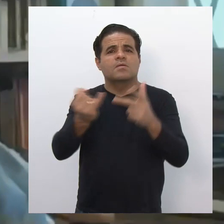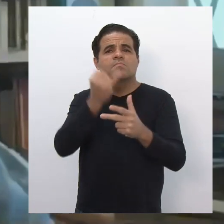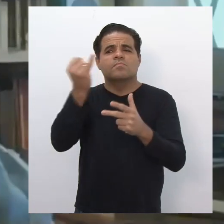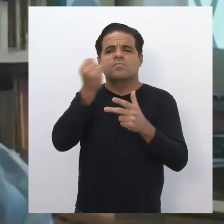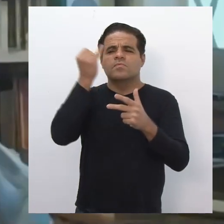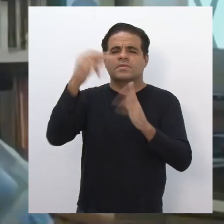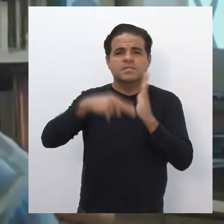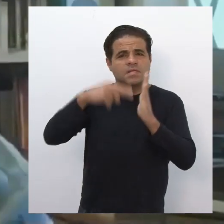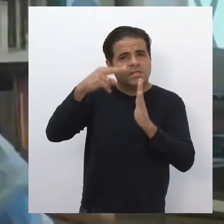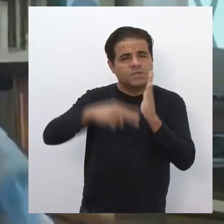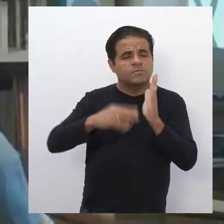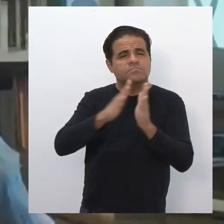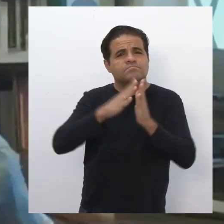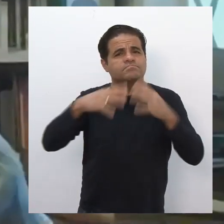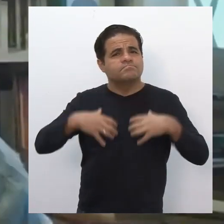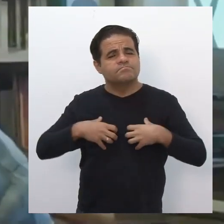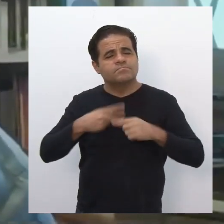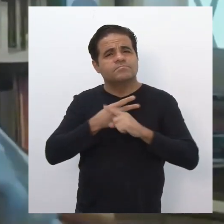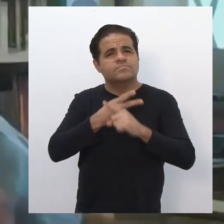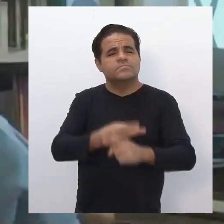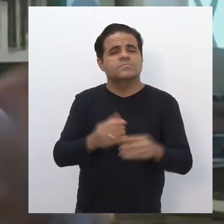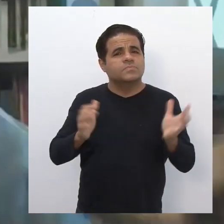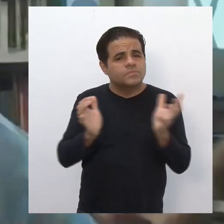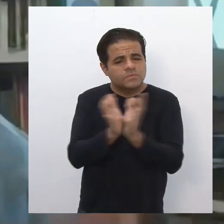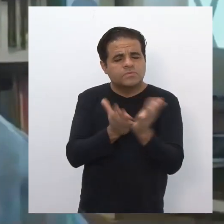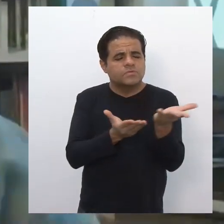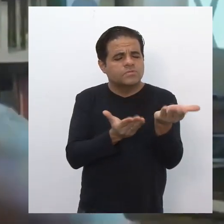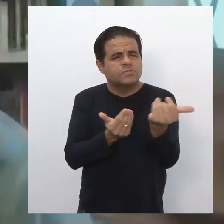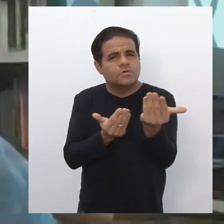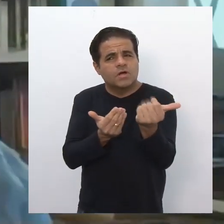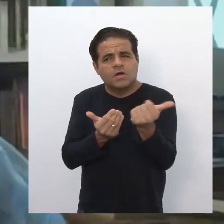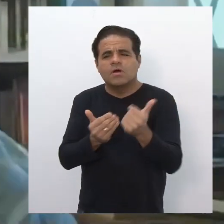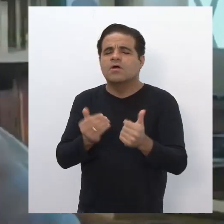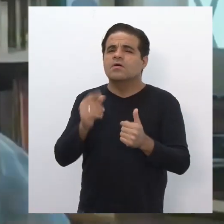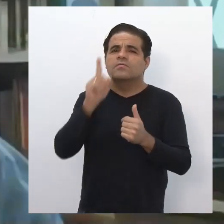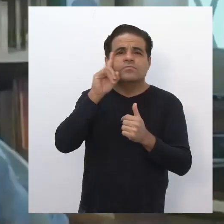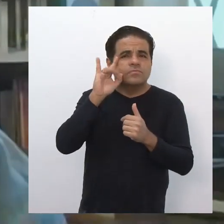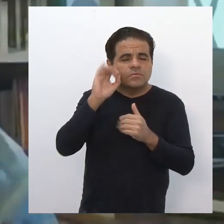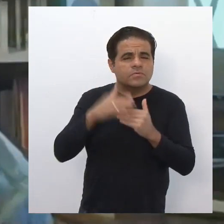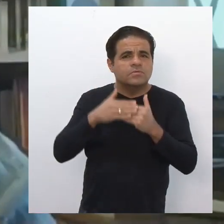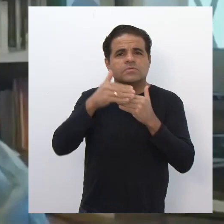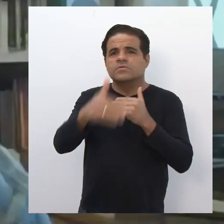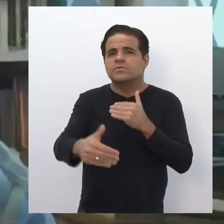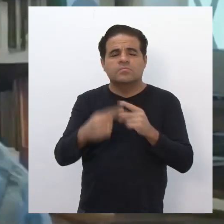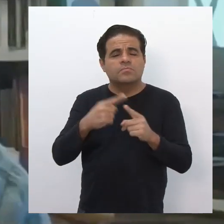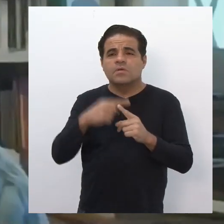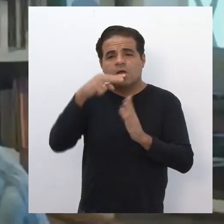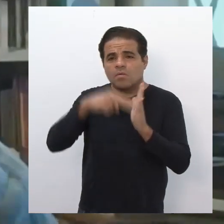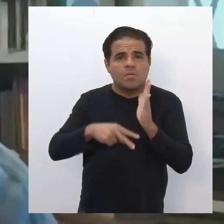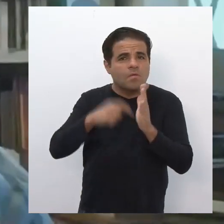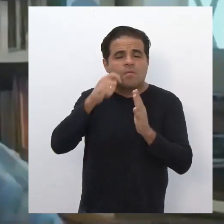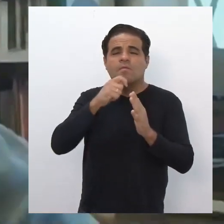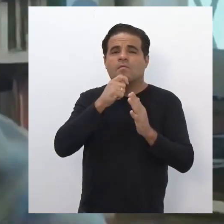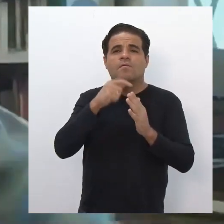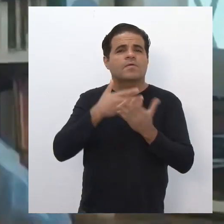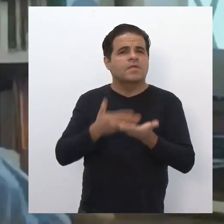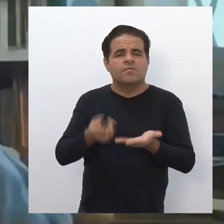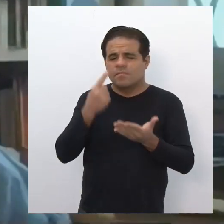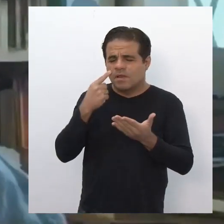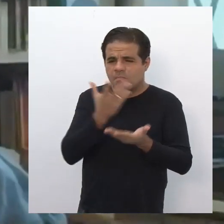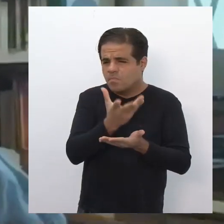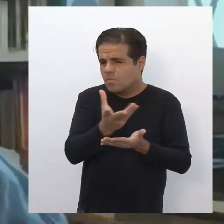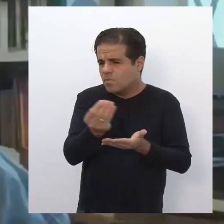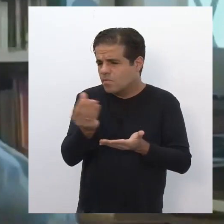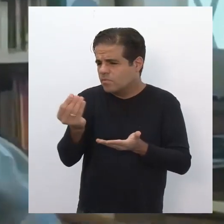da leitura e para o público jovem, e se o público jovem não lia mais, por que não lia? E eu fui lá e estava cheio